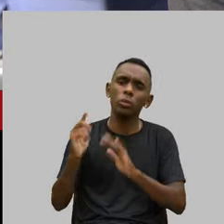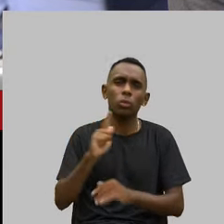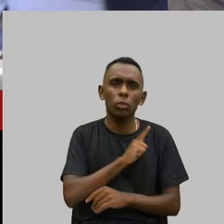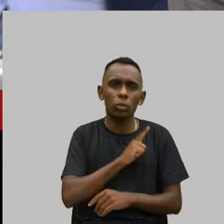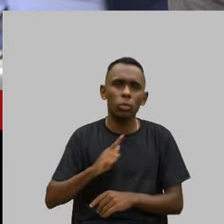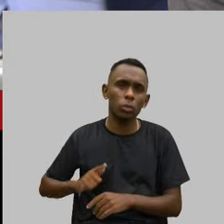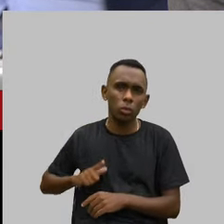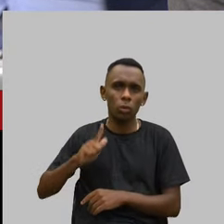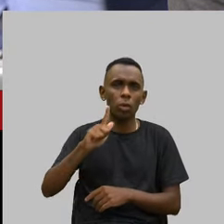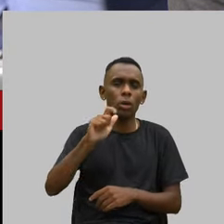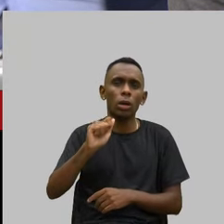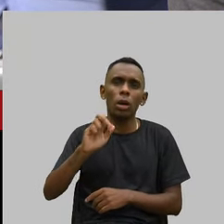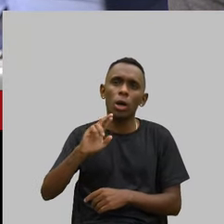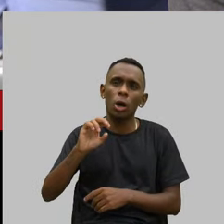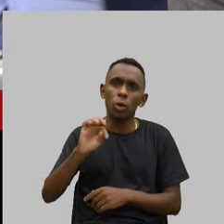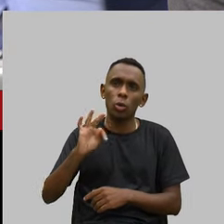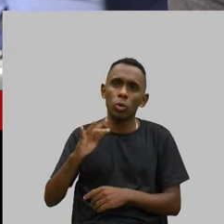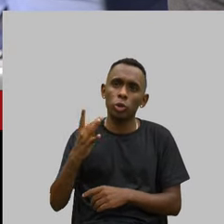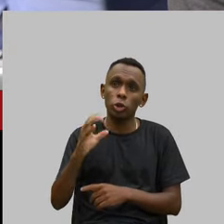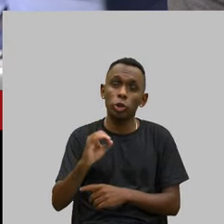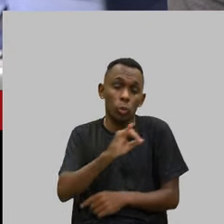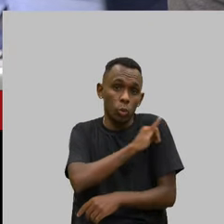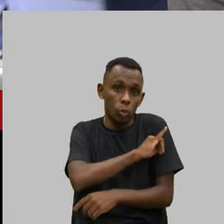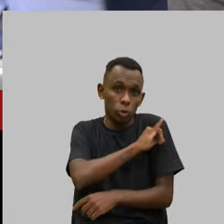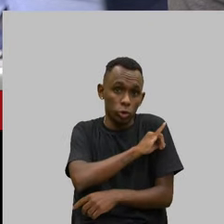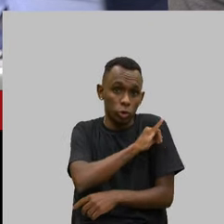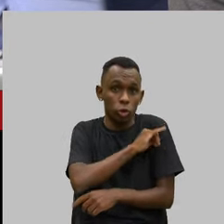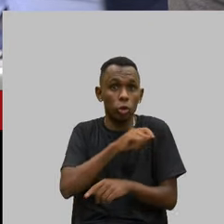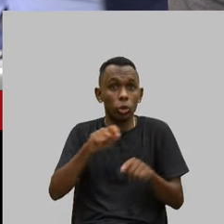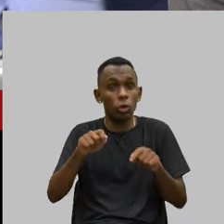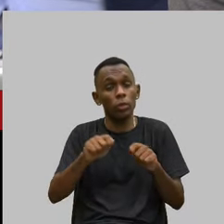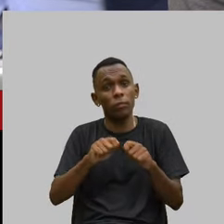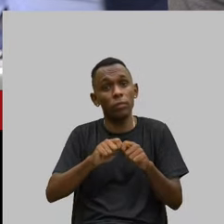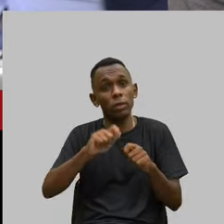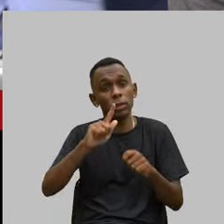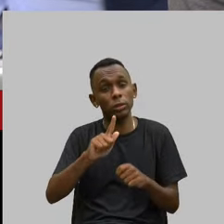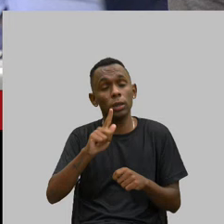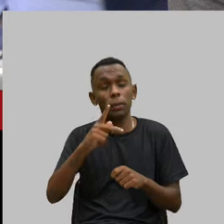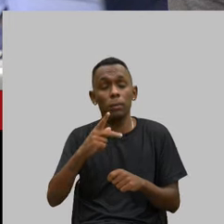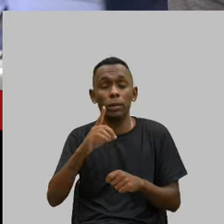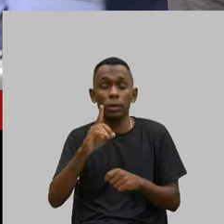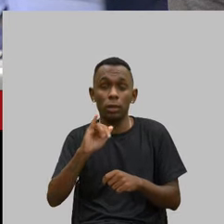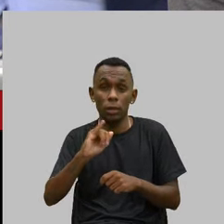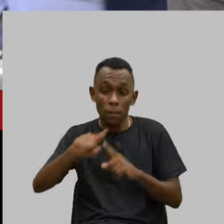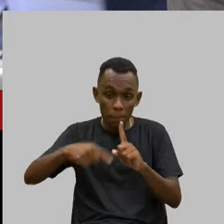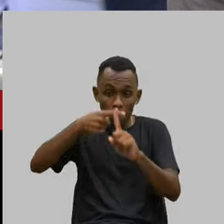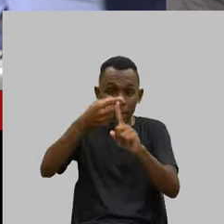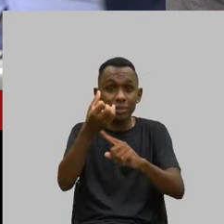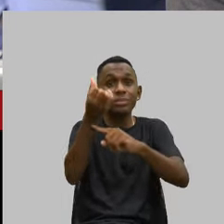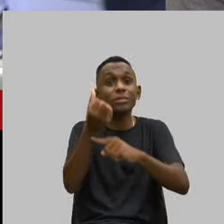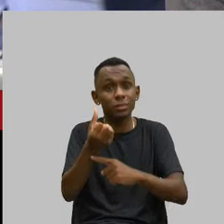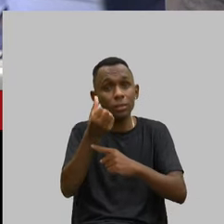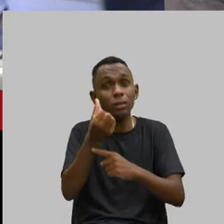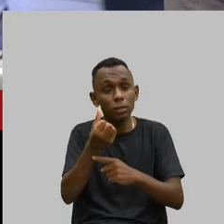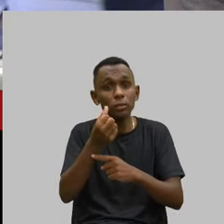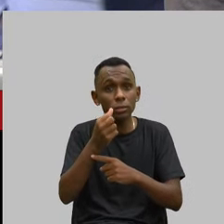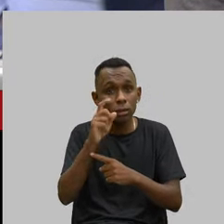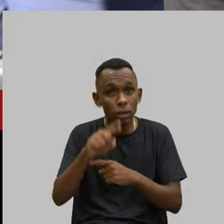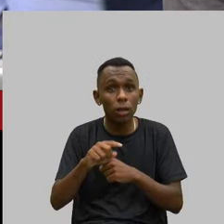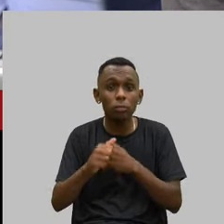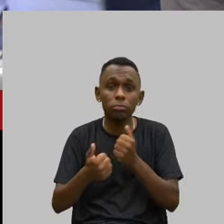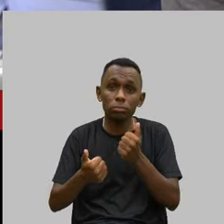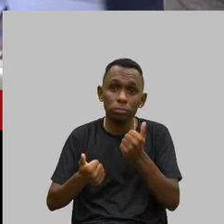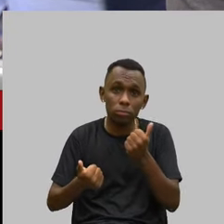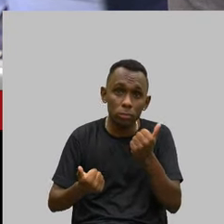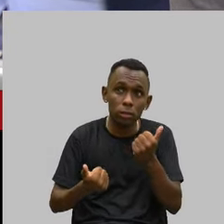garotinho o Rio de Janeiro fez com gpdi + 6 se eu não me engano eh eram são indexadores absolutamente